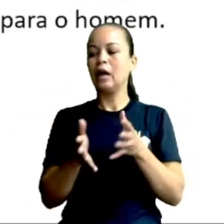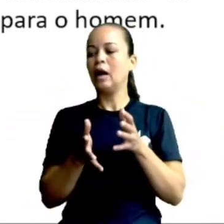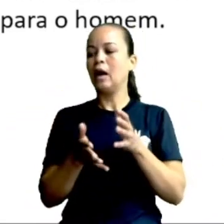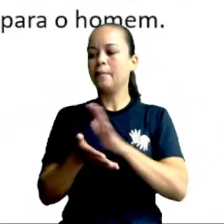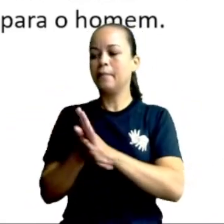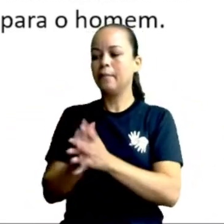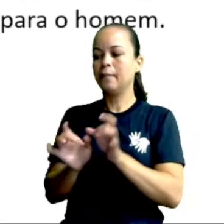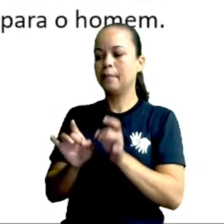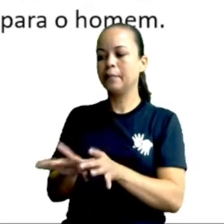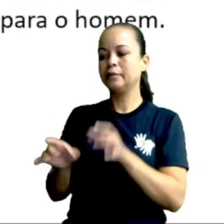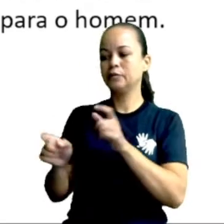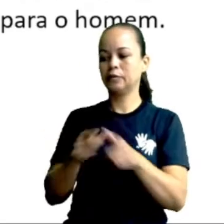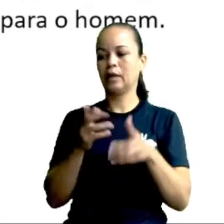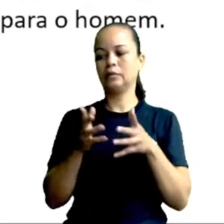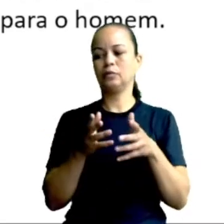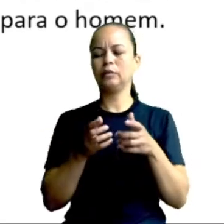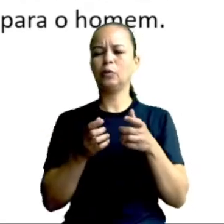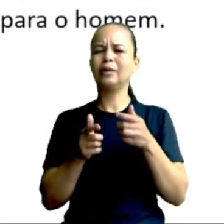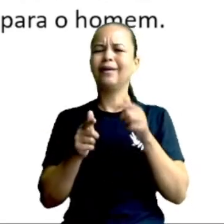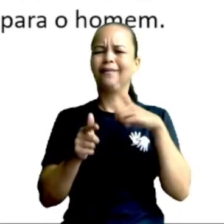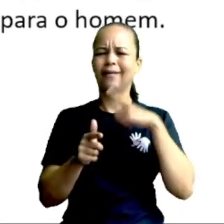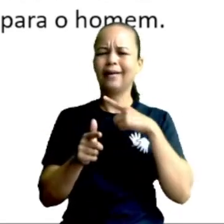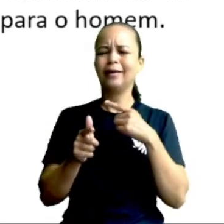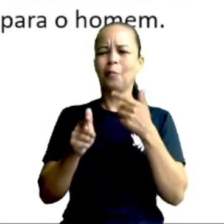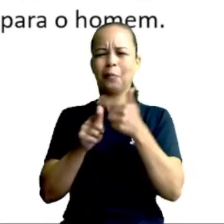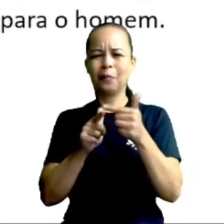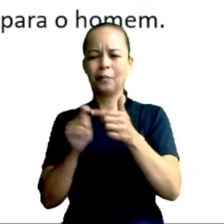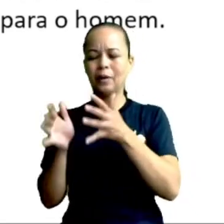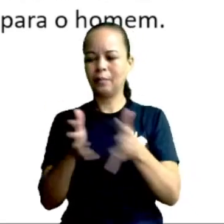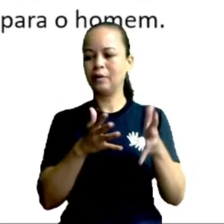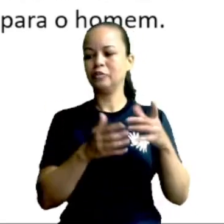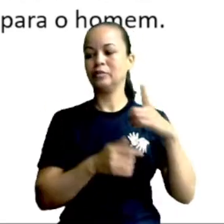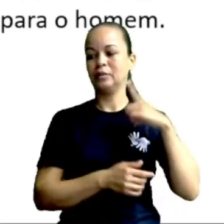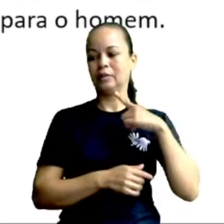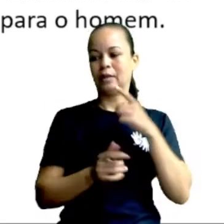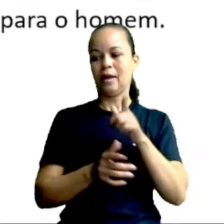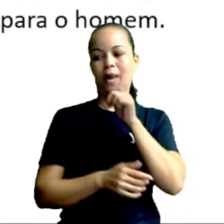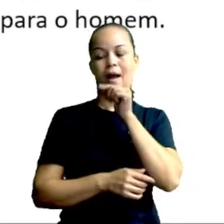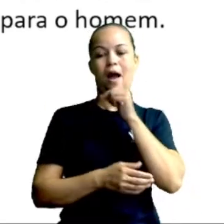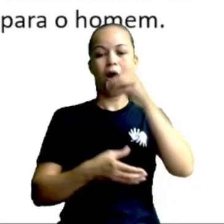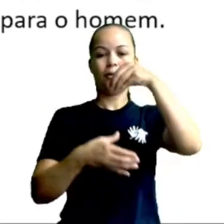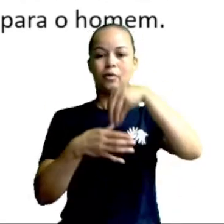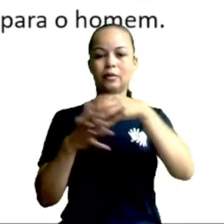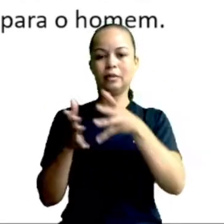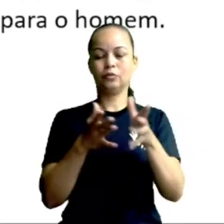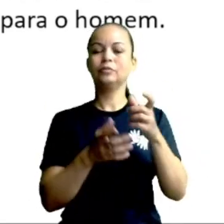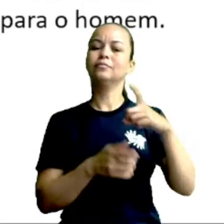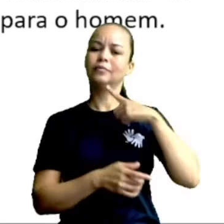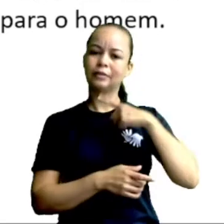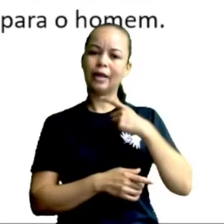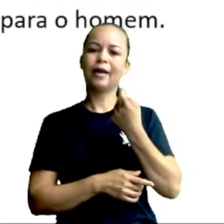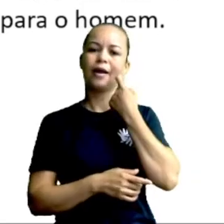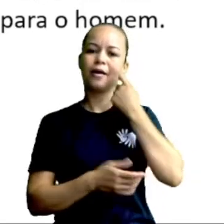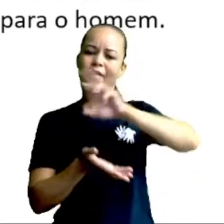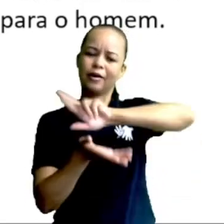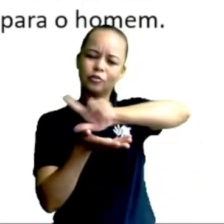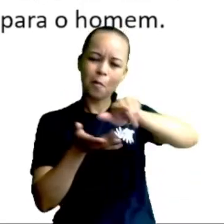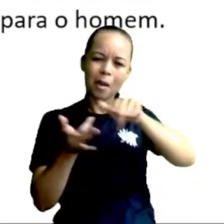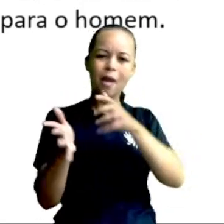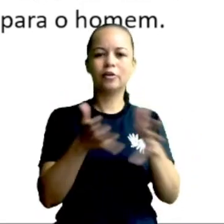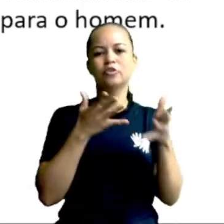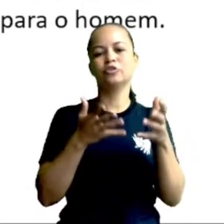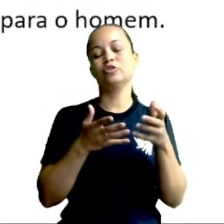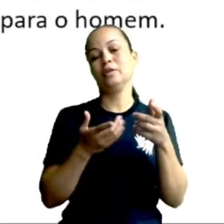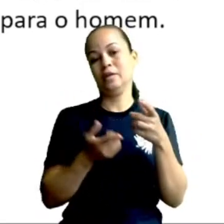vê tanto, né? Então a gente vê aí uma morte desses animais marinhos que sobrevivem dentro da água. Com a poluição